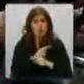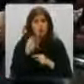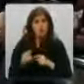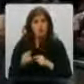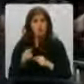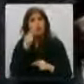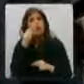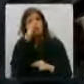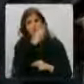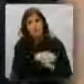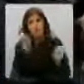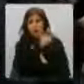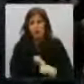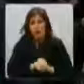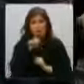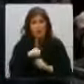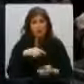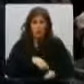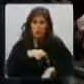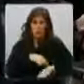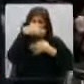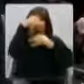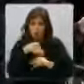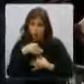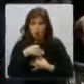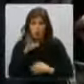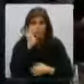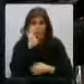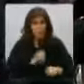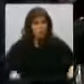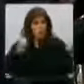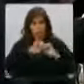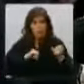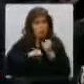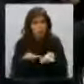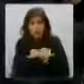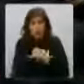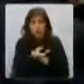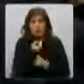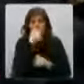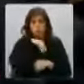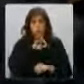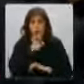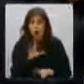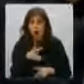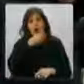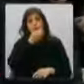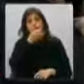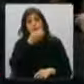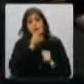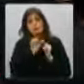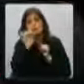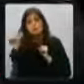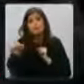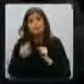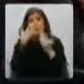na qualidade da ruído portanto esta era um momento oportuno para se não existe nada a esconder contar tudo aos pais e portanto não fez eh